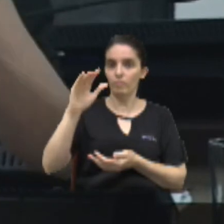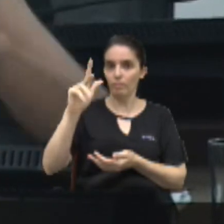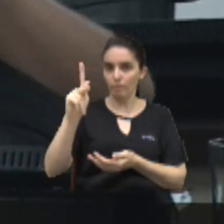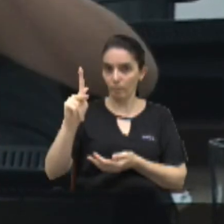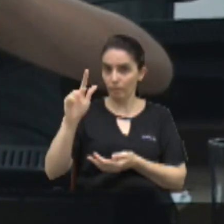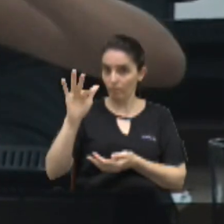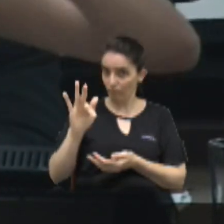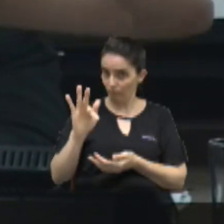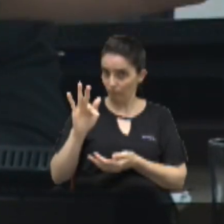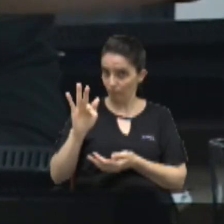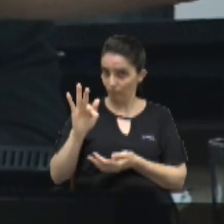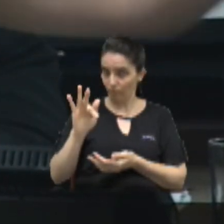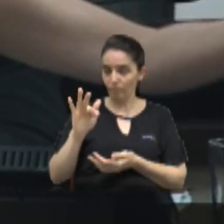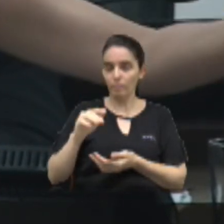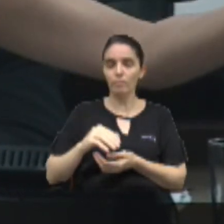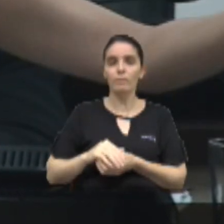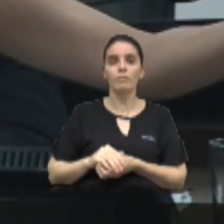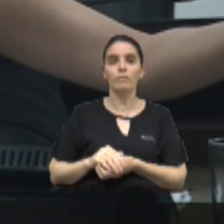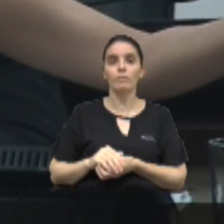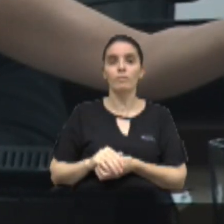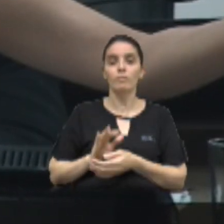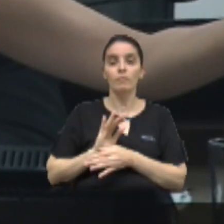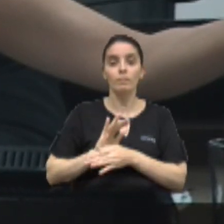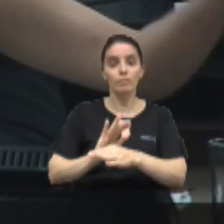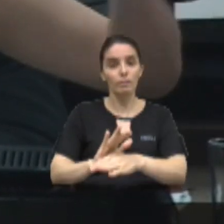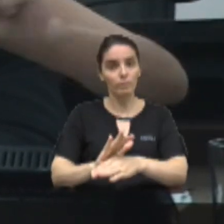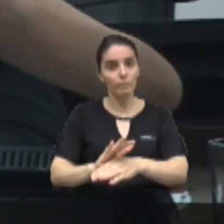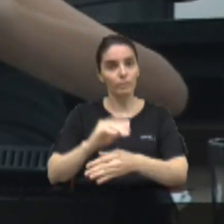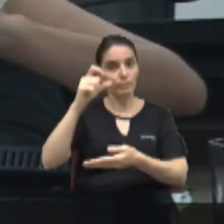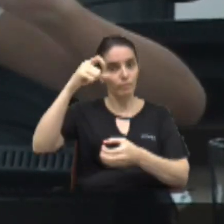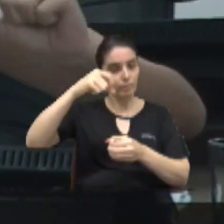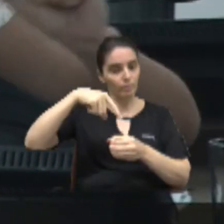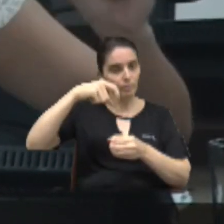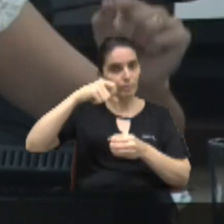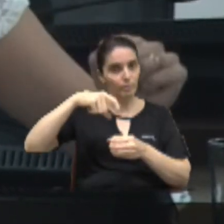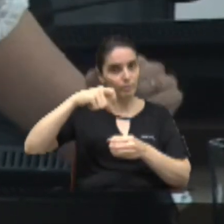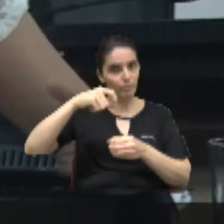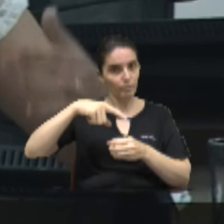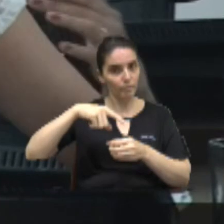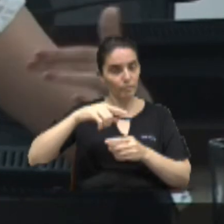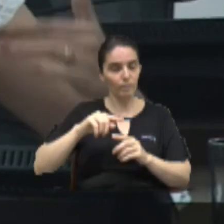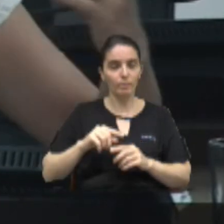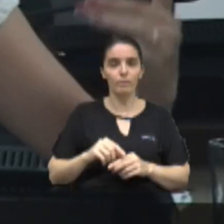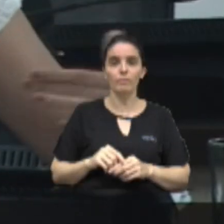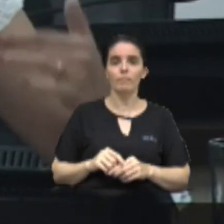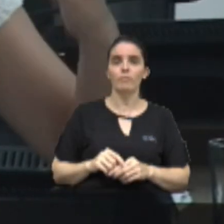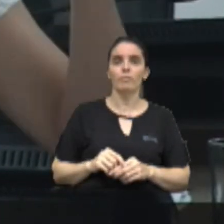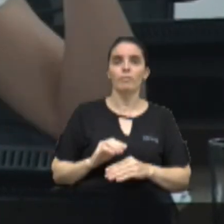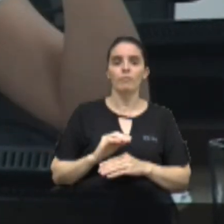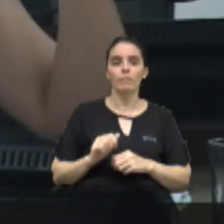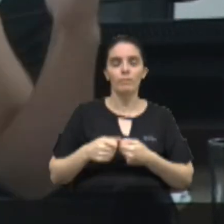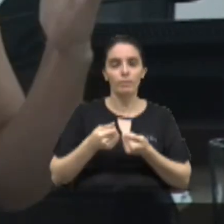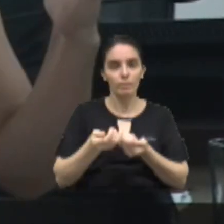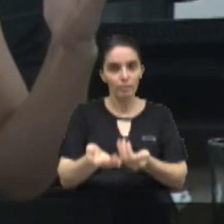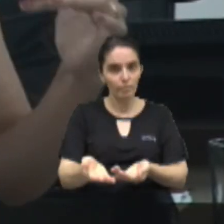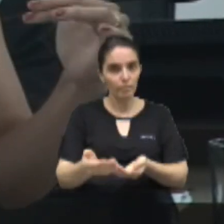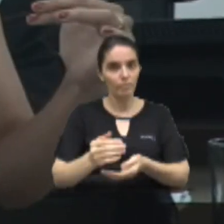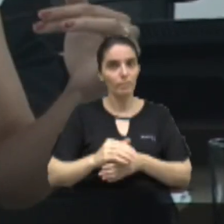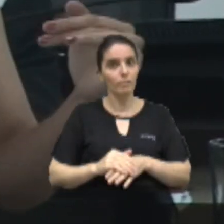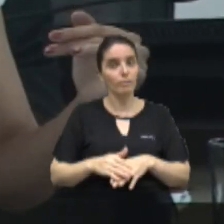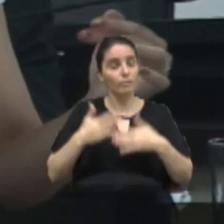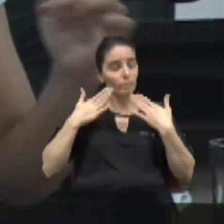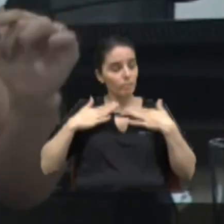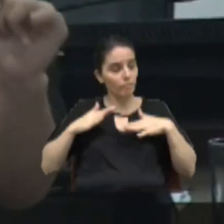era para compensação tributária. E essa compensação tributária estava se dando de uma forma muito